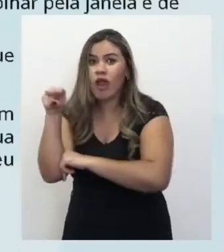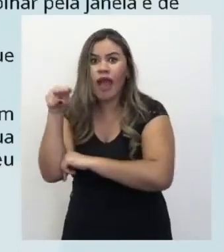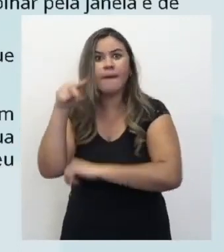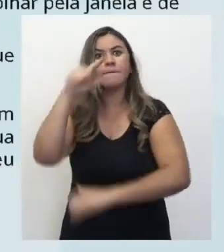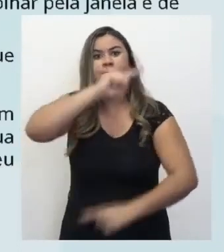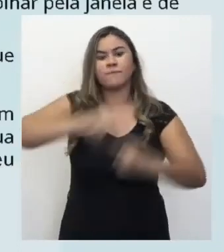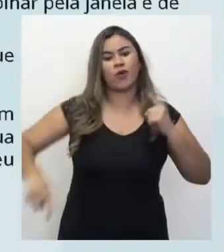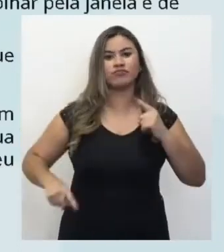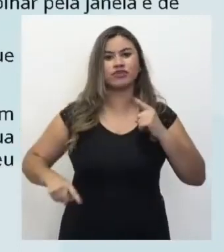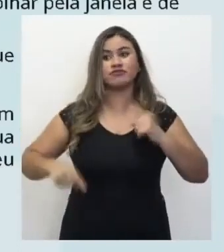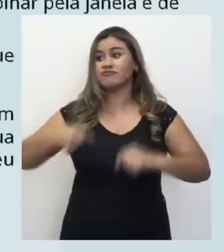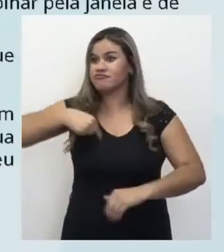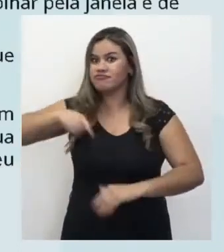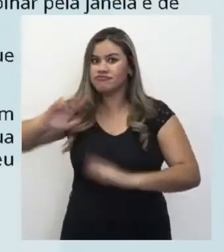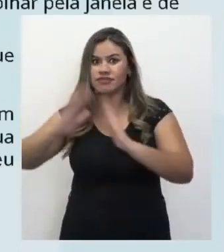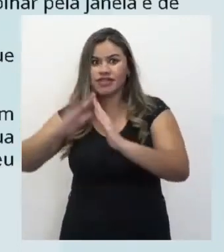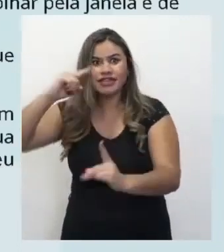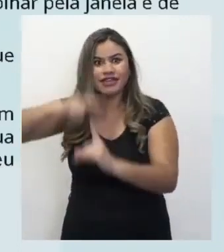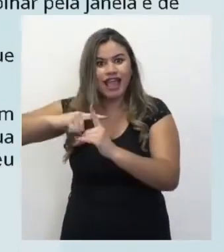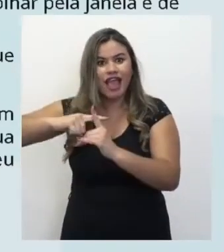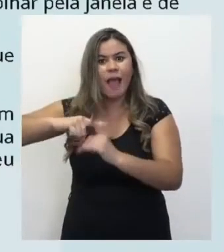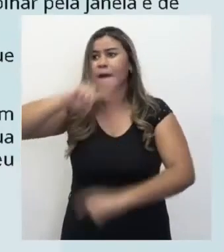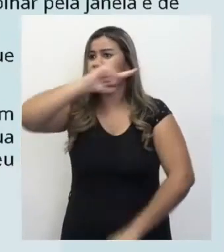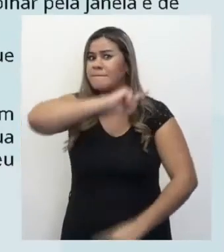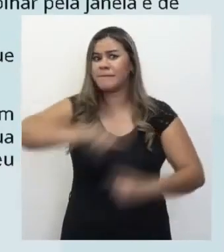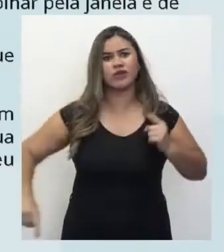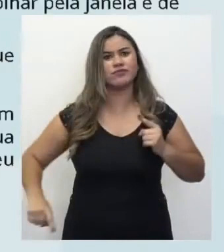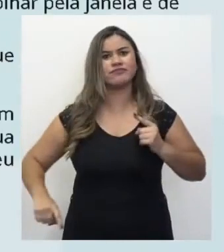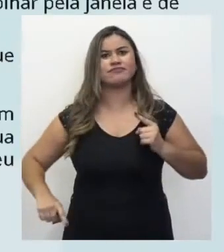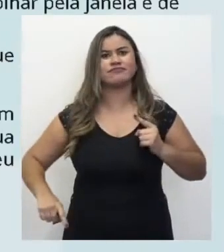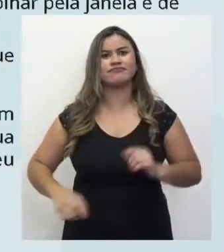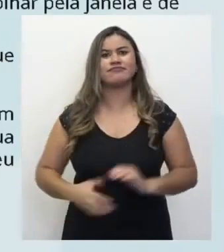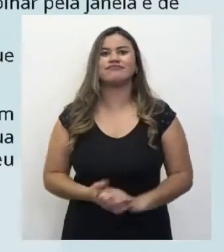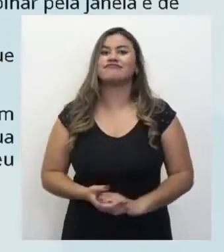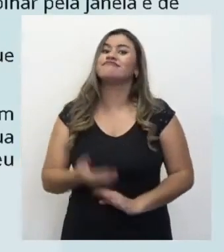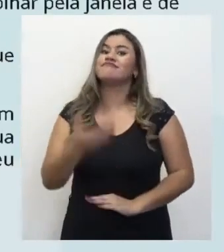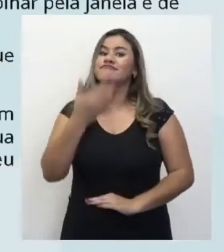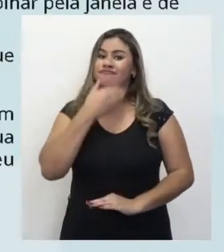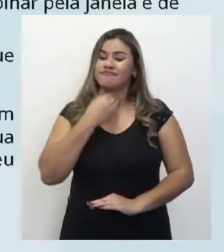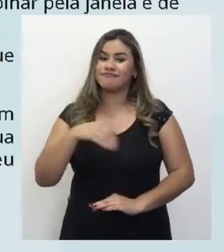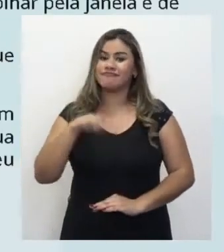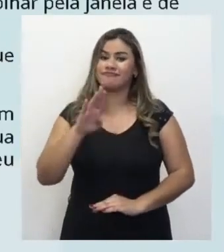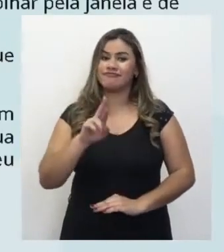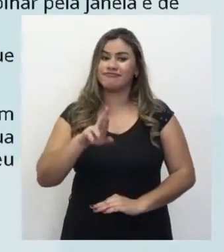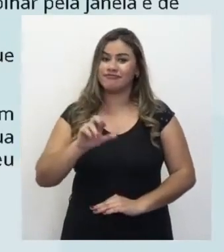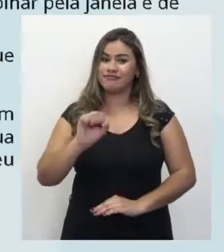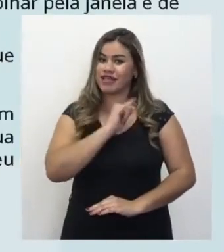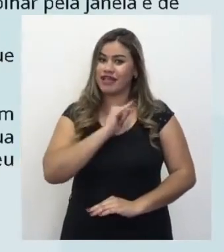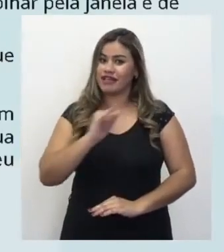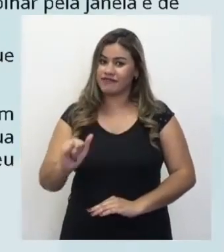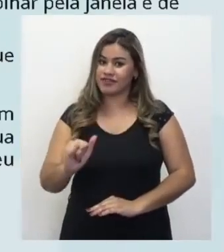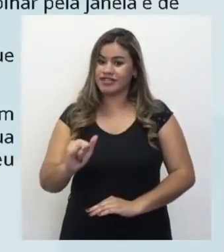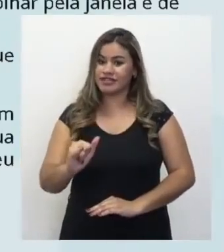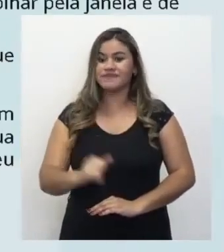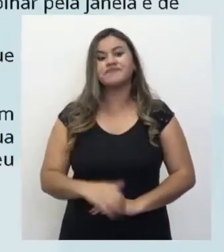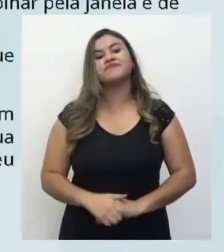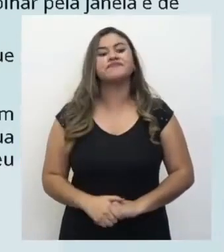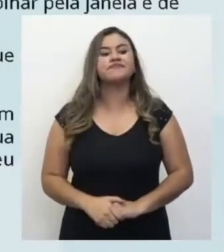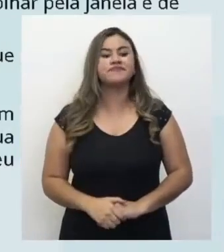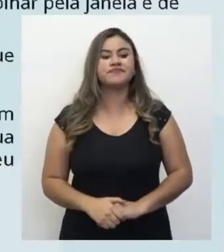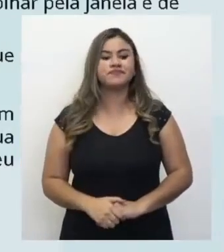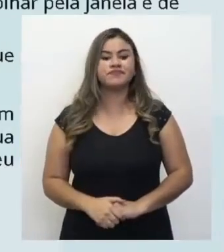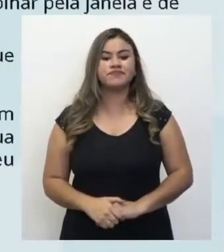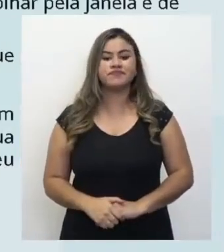missa. Pouco tempo depois, Brás informa ao moço, o moço é o seu criado,